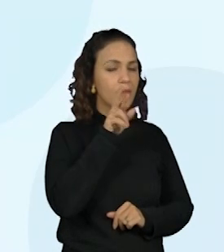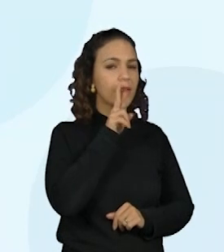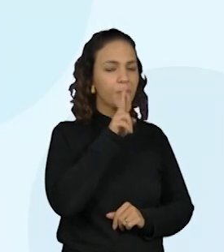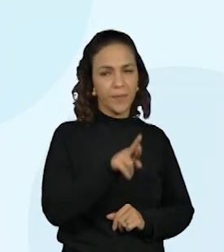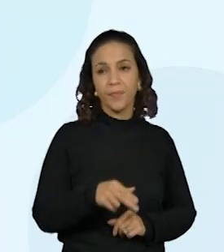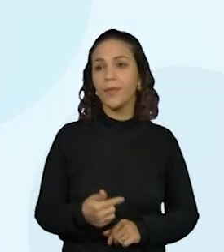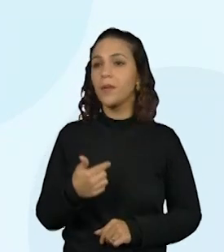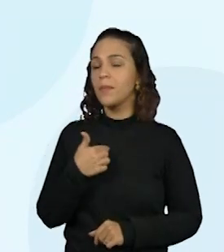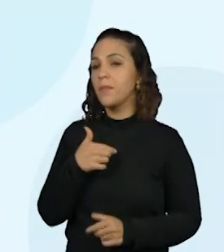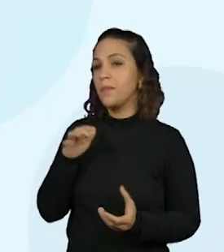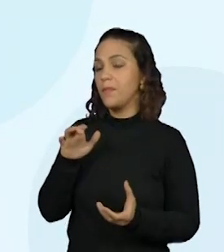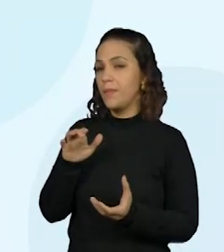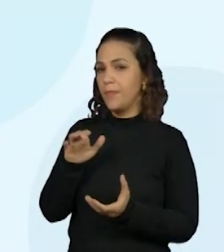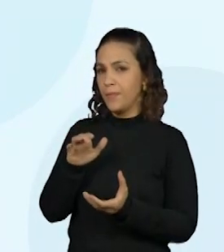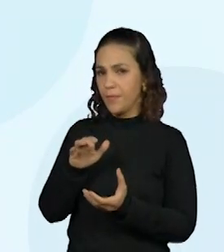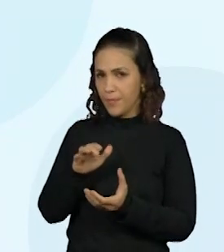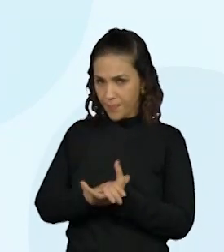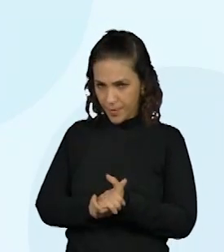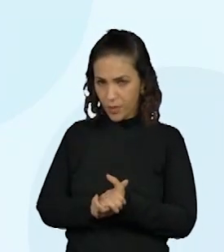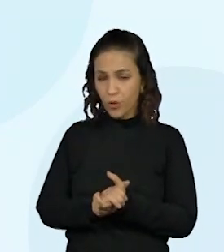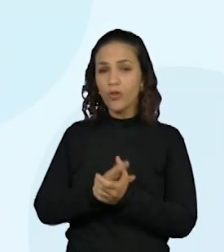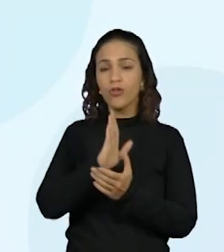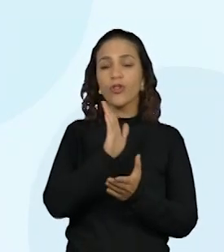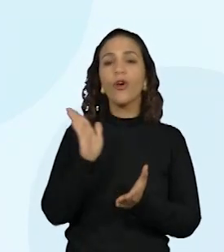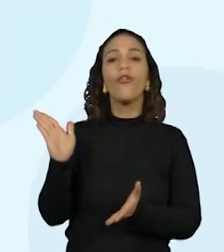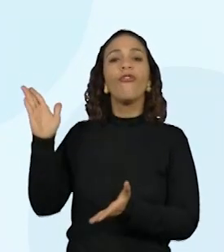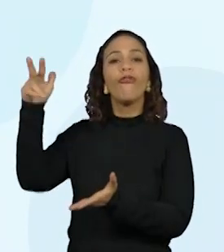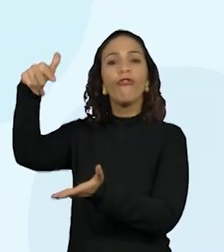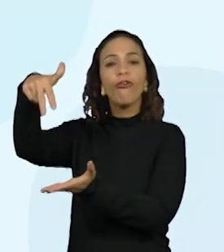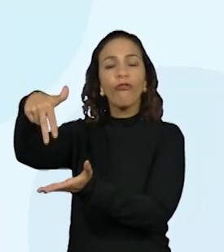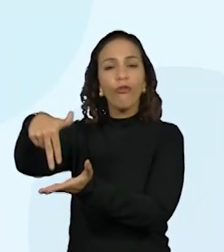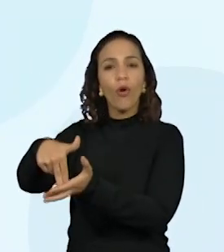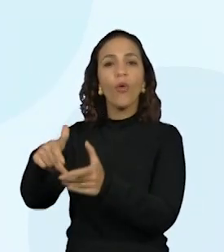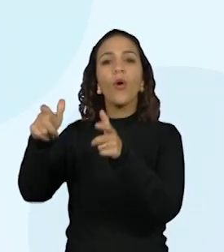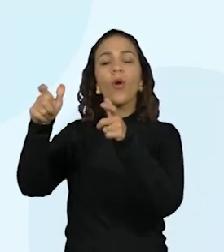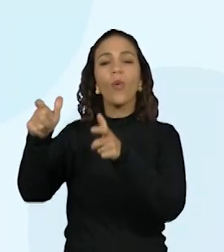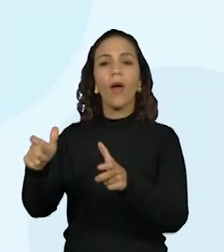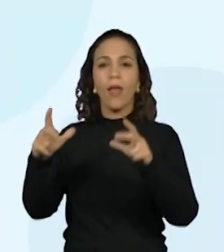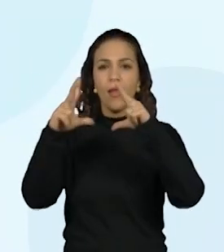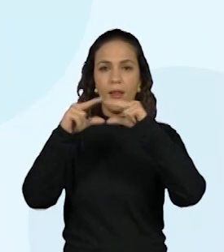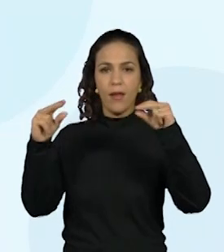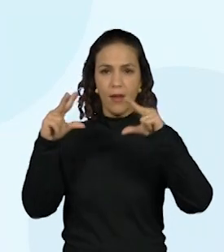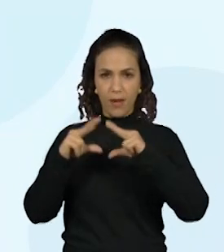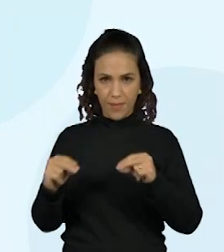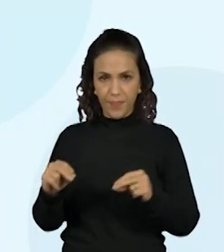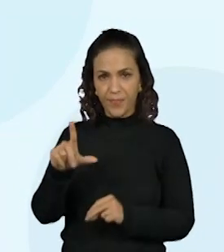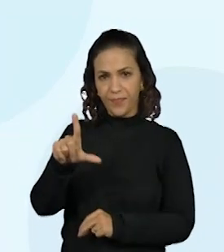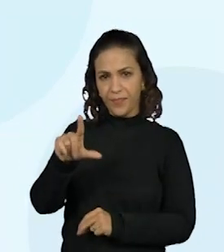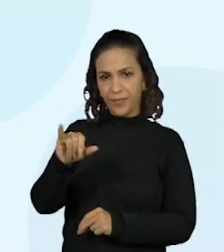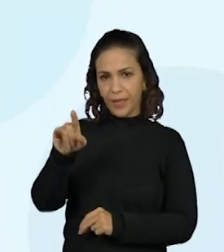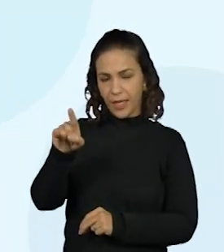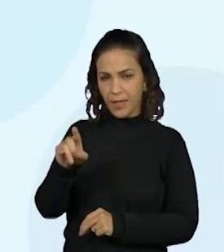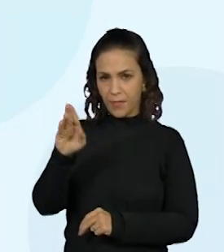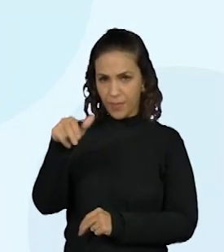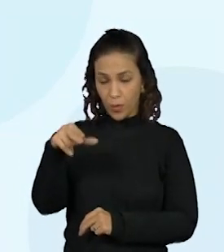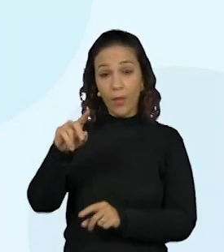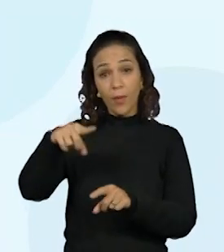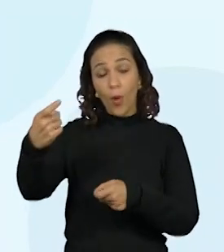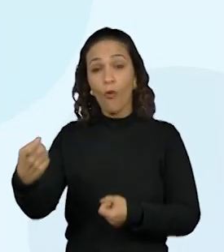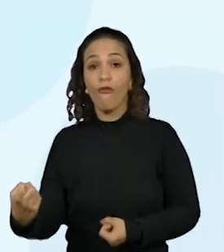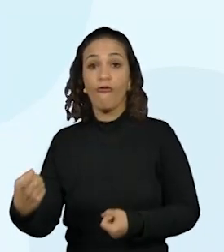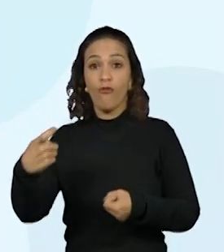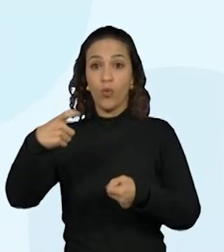Meu marido tinha ido para o Líbano. Quando voltou para a Síria,